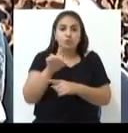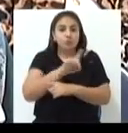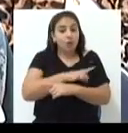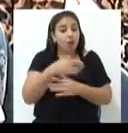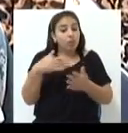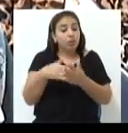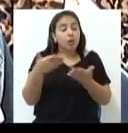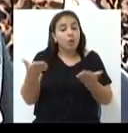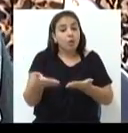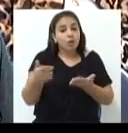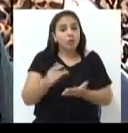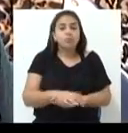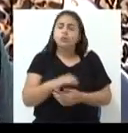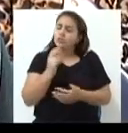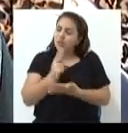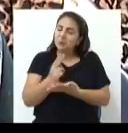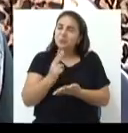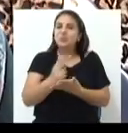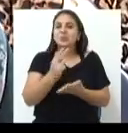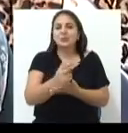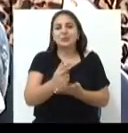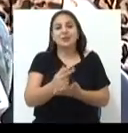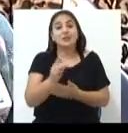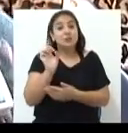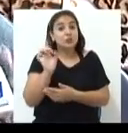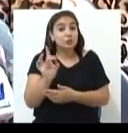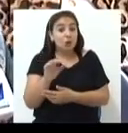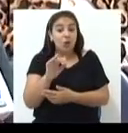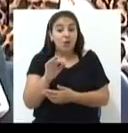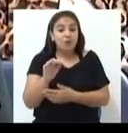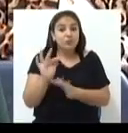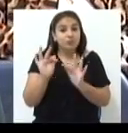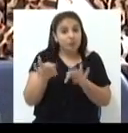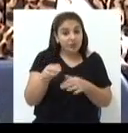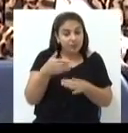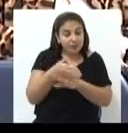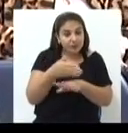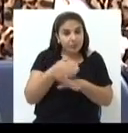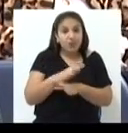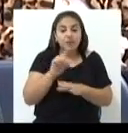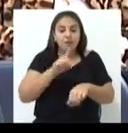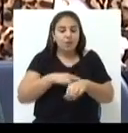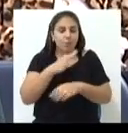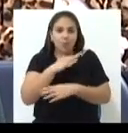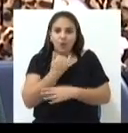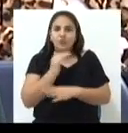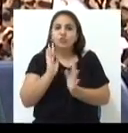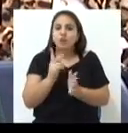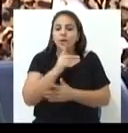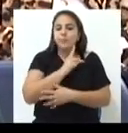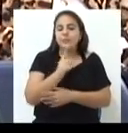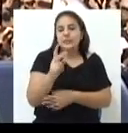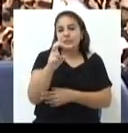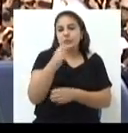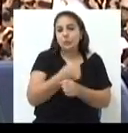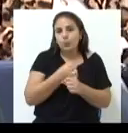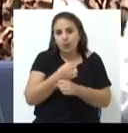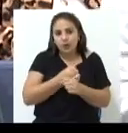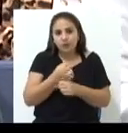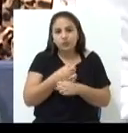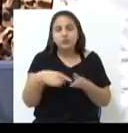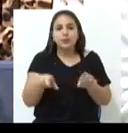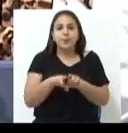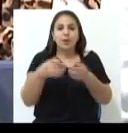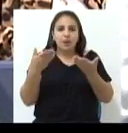não pretendo sair tão logo, só de quando eu morrer mesmo. Já sou presidente há 5 anos, agora